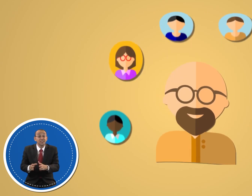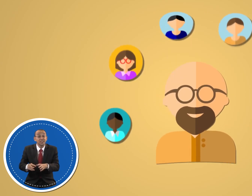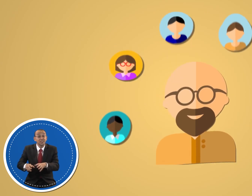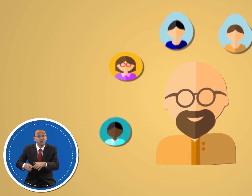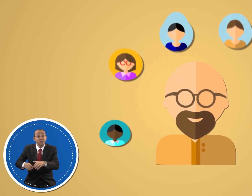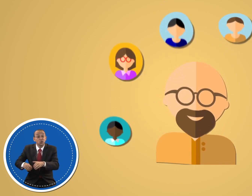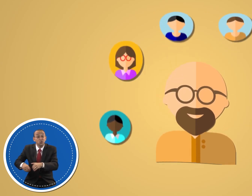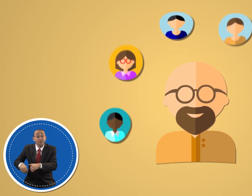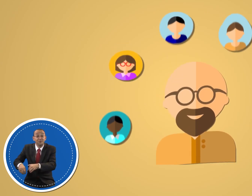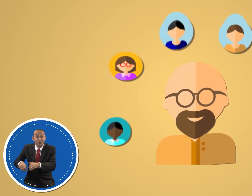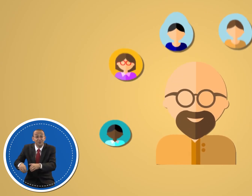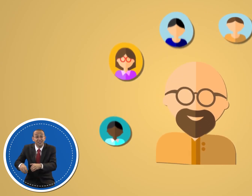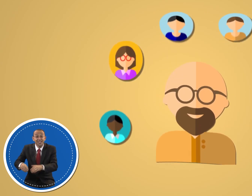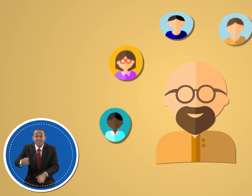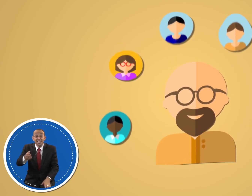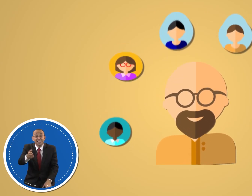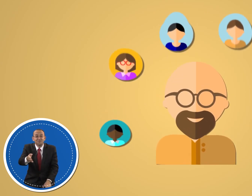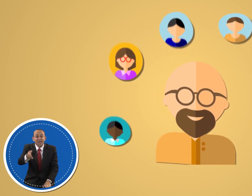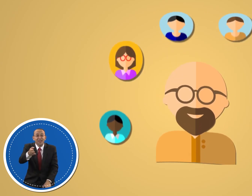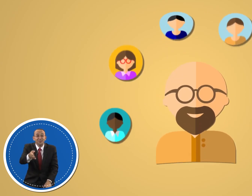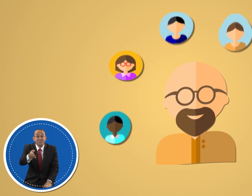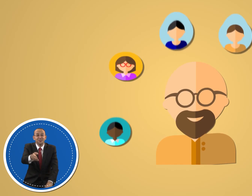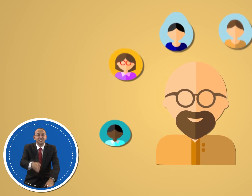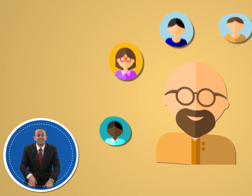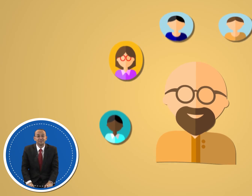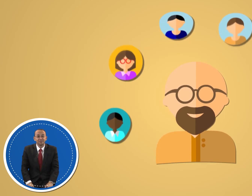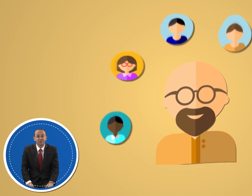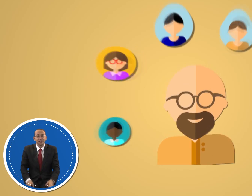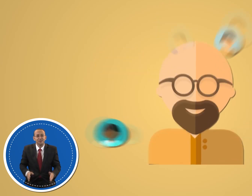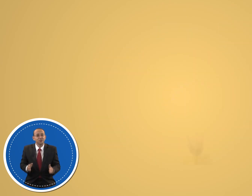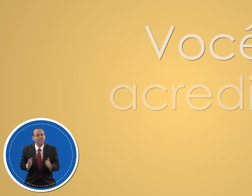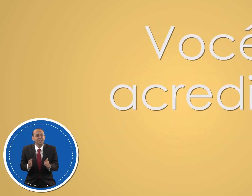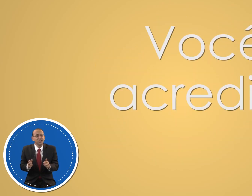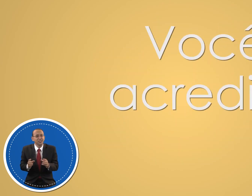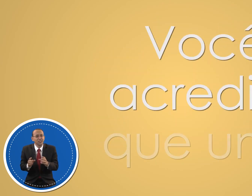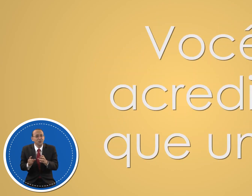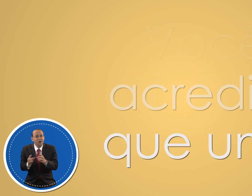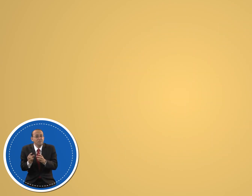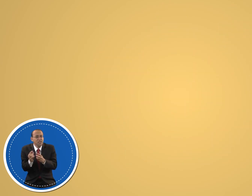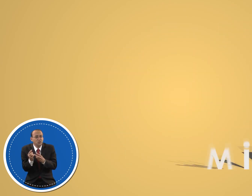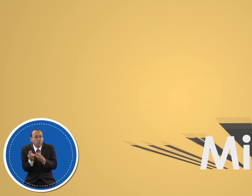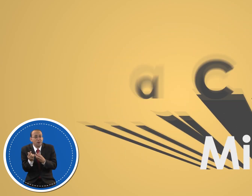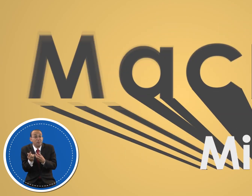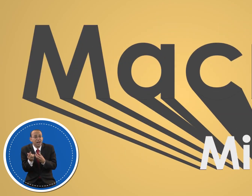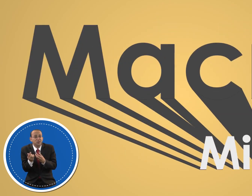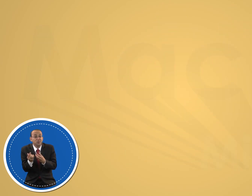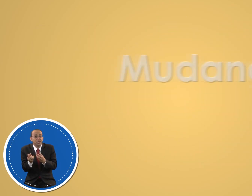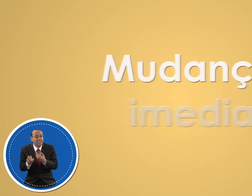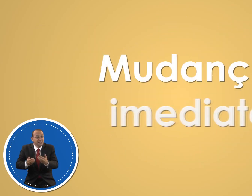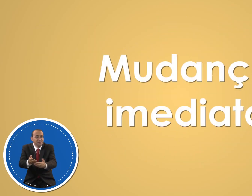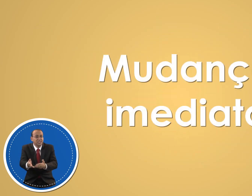pessoas que estão à sua volta esperam um de você Você acredita que uma micro uma